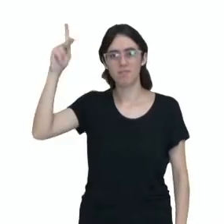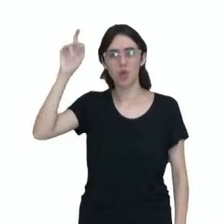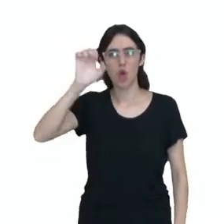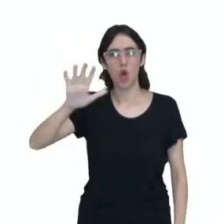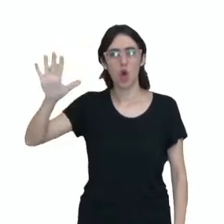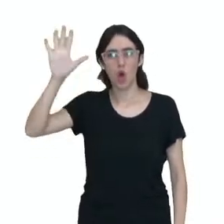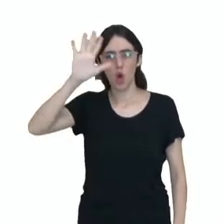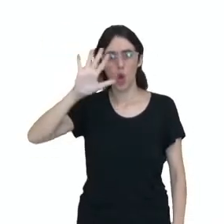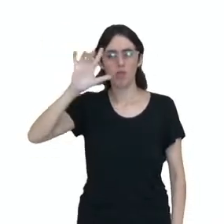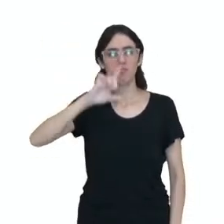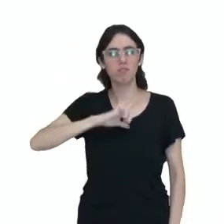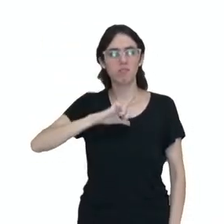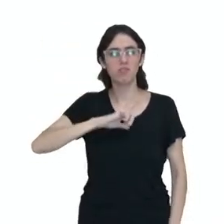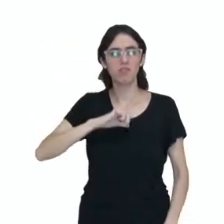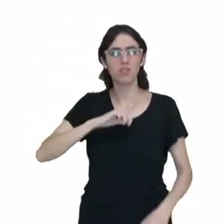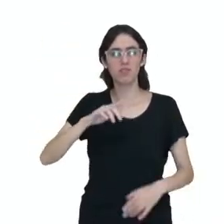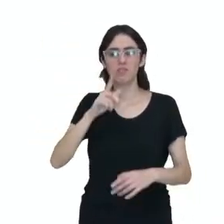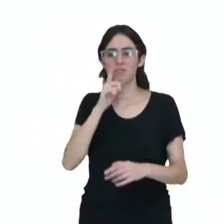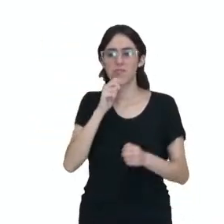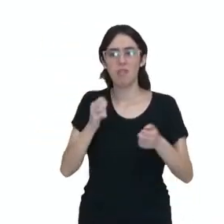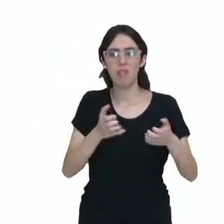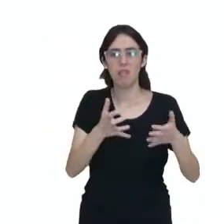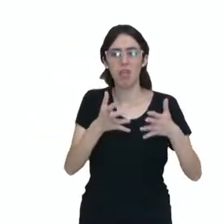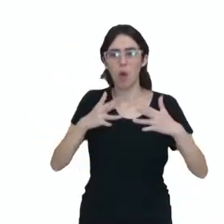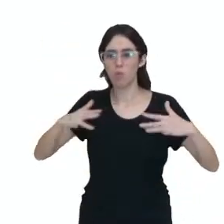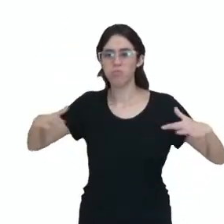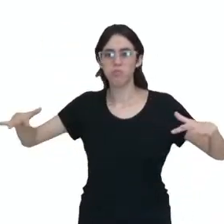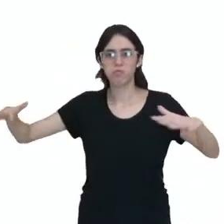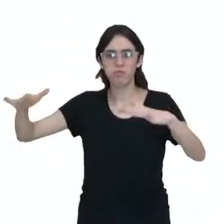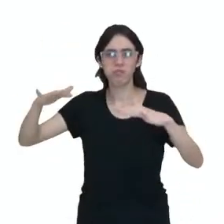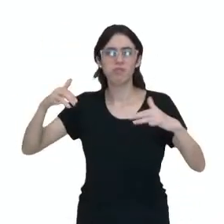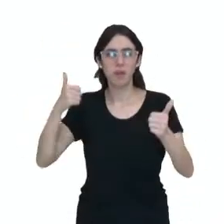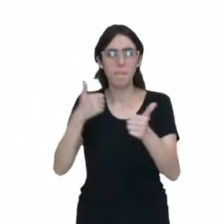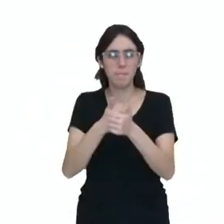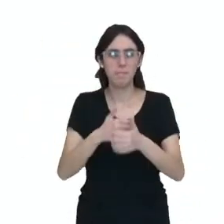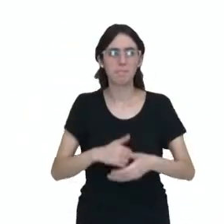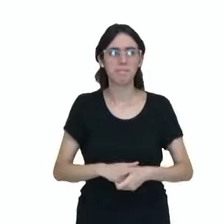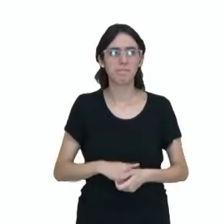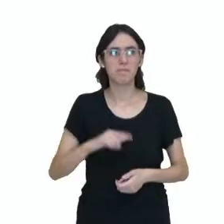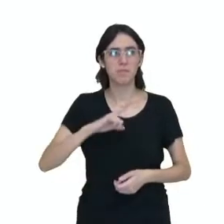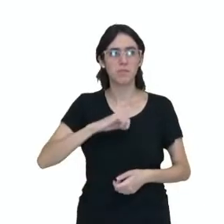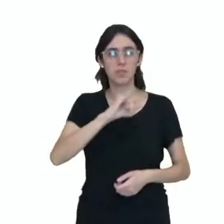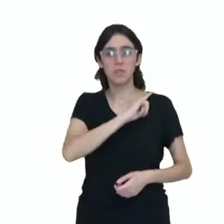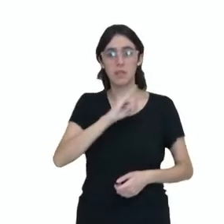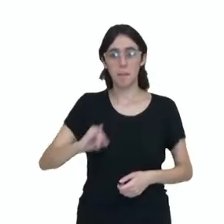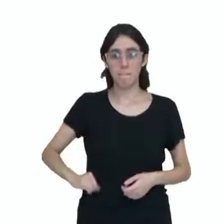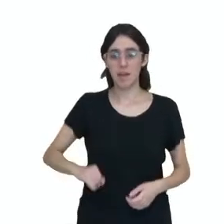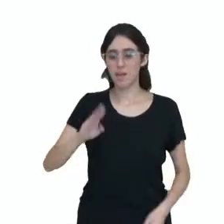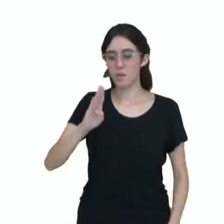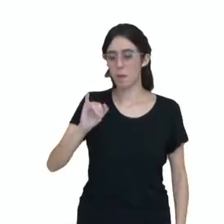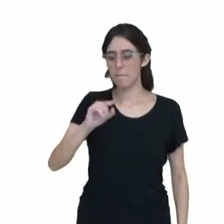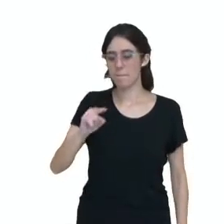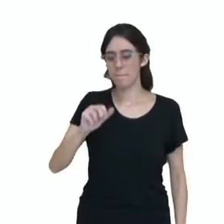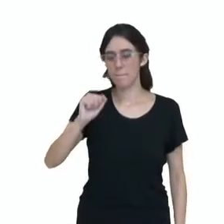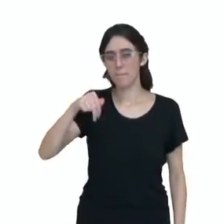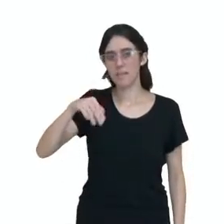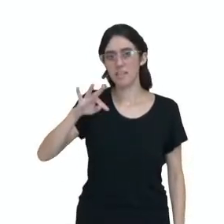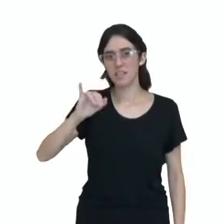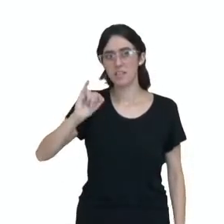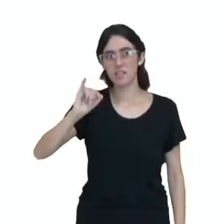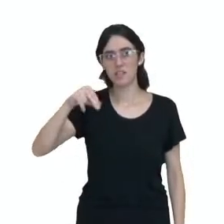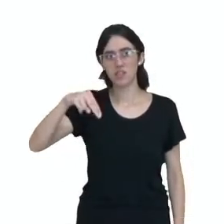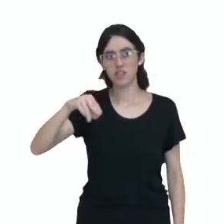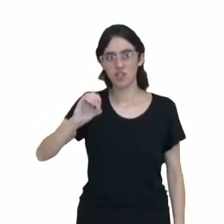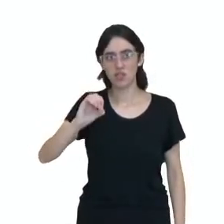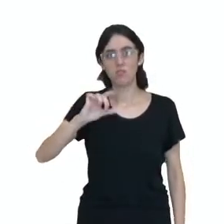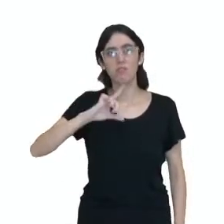mares Báltico do Norte, pelos rios Reno e Danúbio. O Império Bizantino era extenso e abrigava diversas culturas.